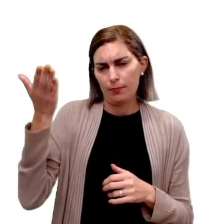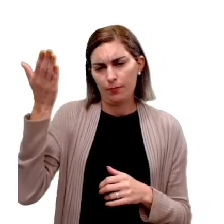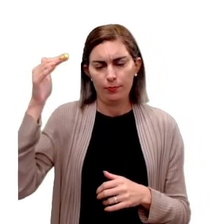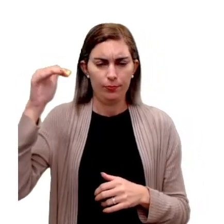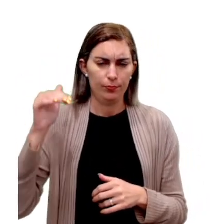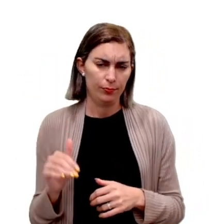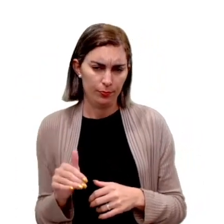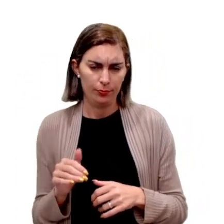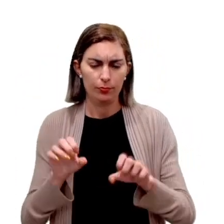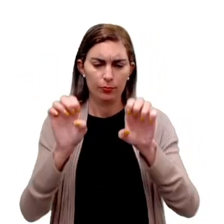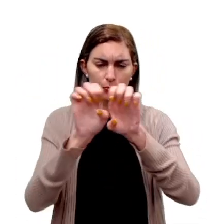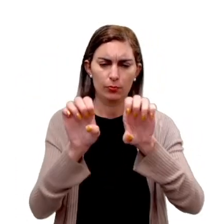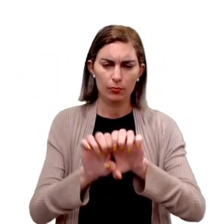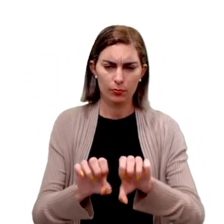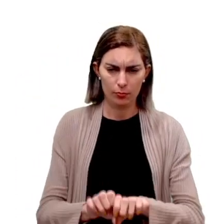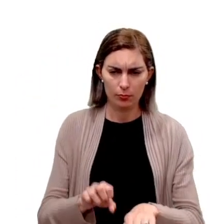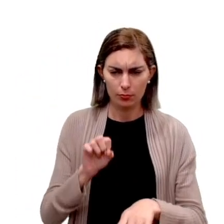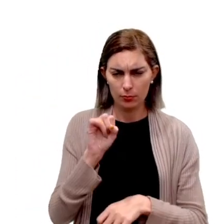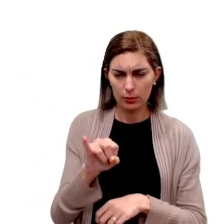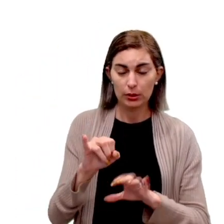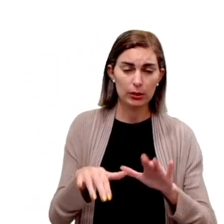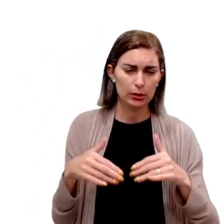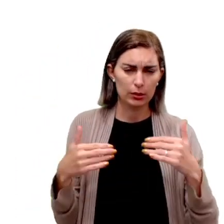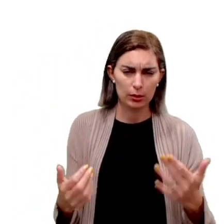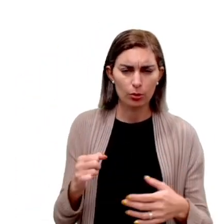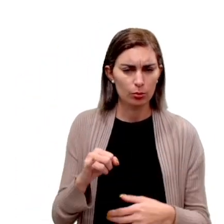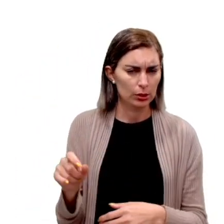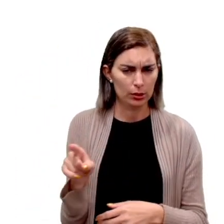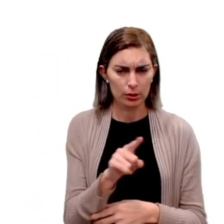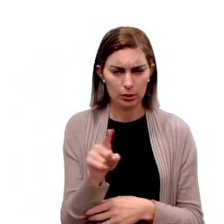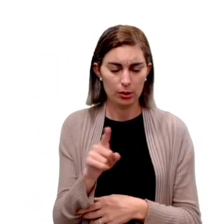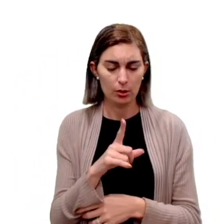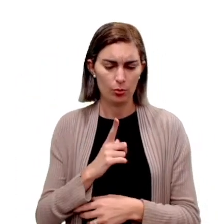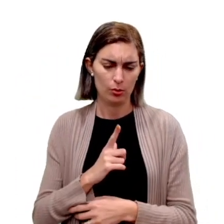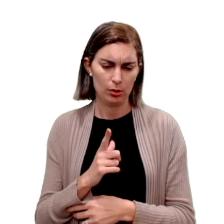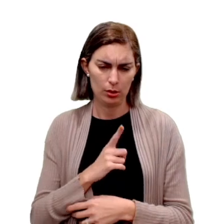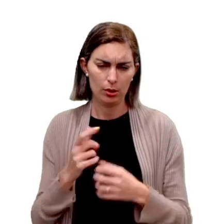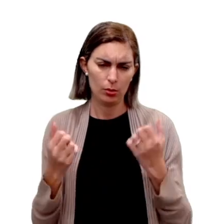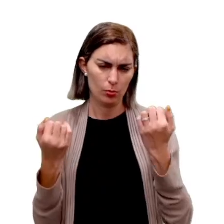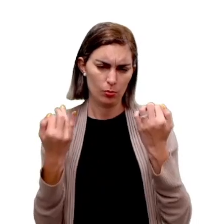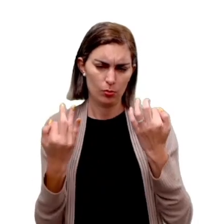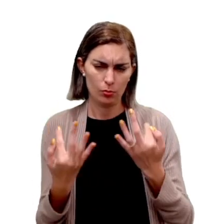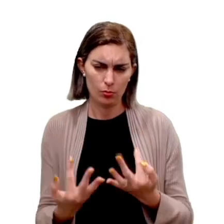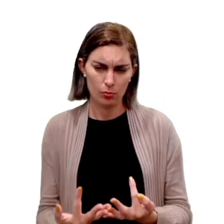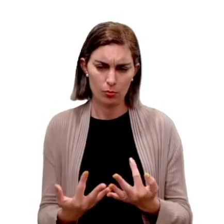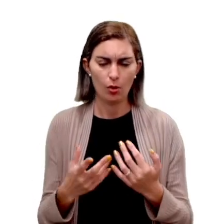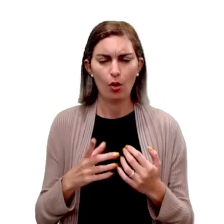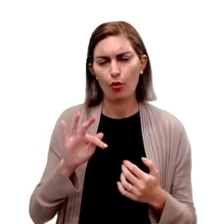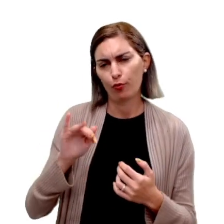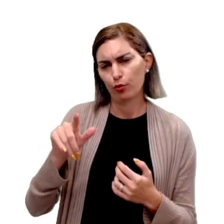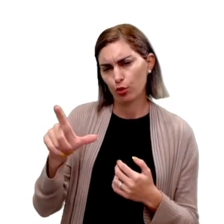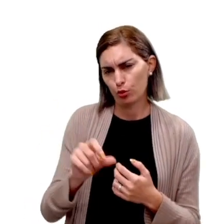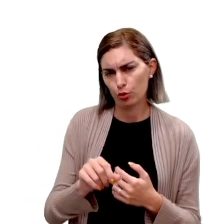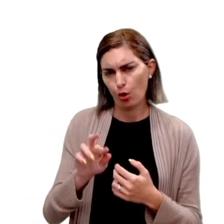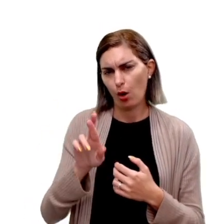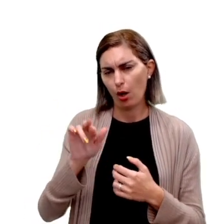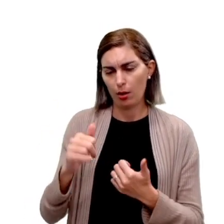idade, usando a estrutura se, então, se não. Eu tenho a descrição narrativa e um fluxograma, que